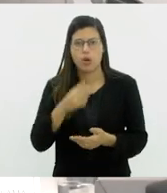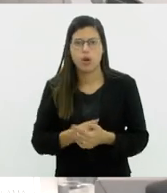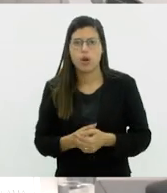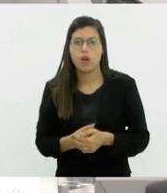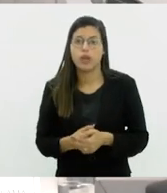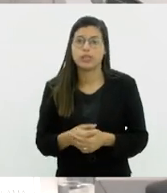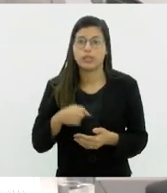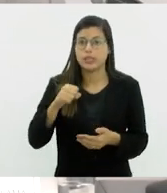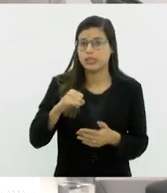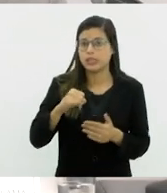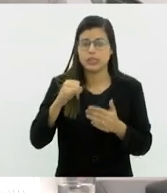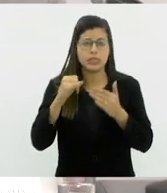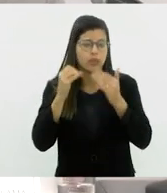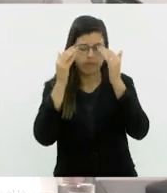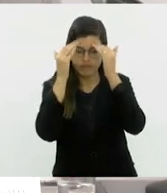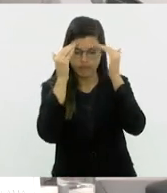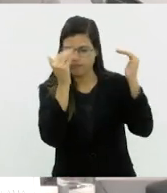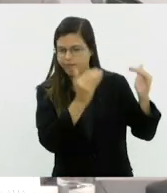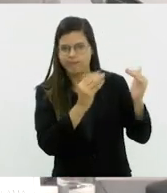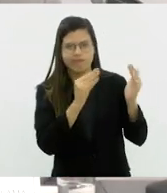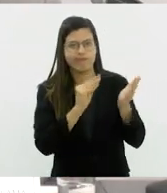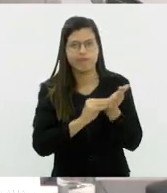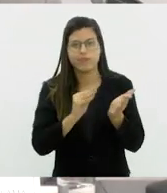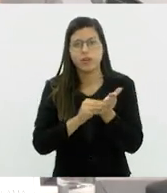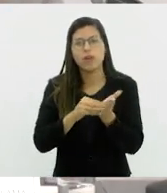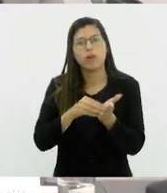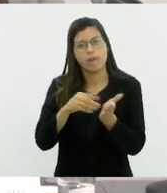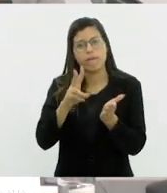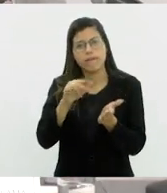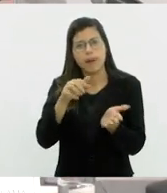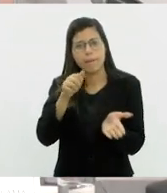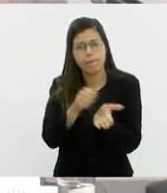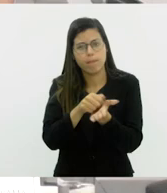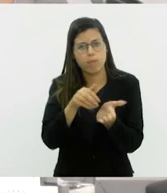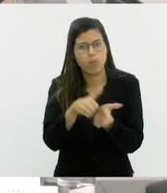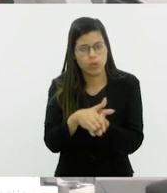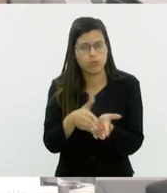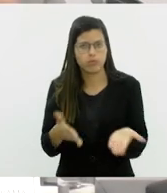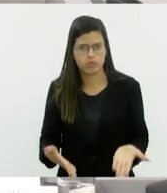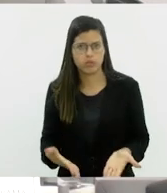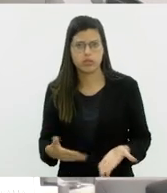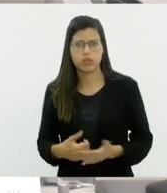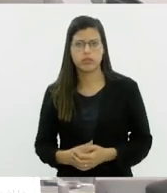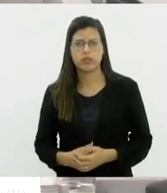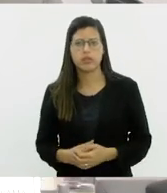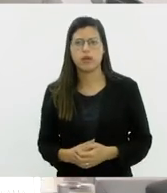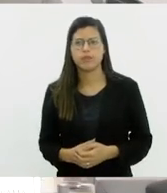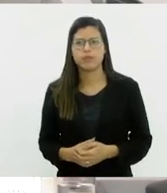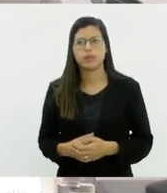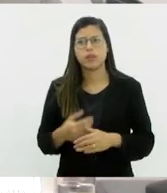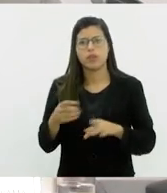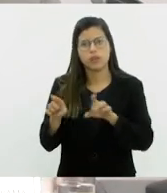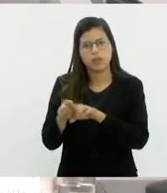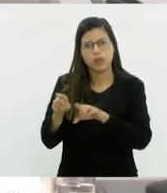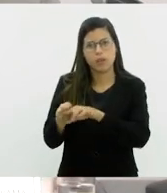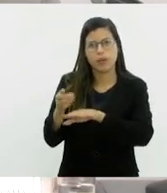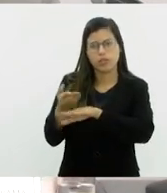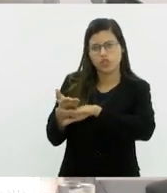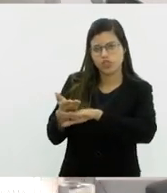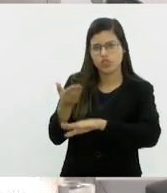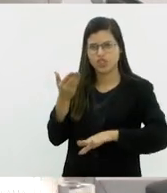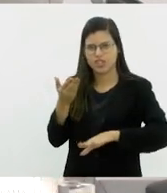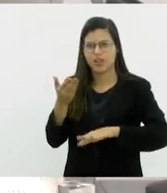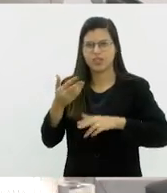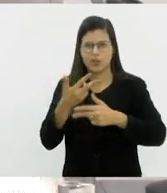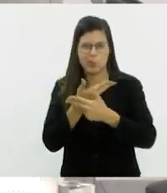de multa pelo descumprimento, revertido a um fundo especial que se designe depois. Distância mínima do Cristo, 600 metros,